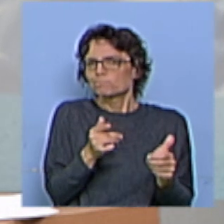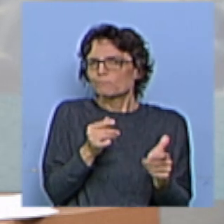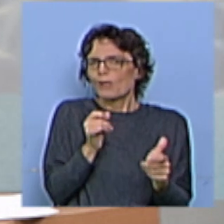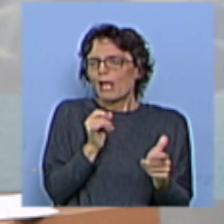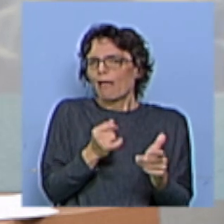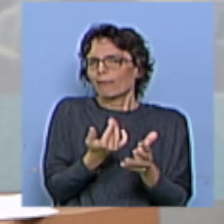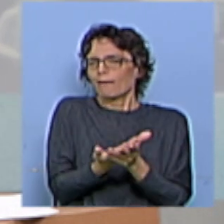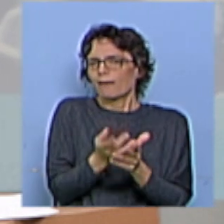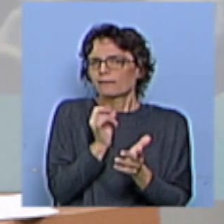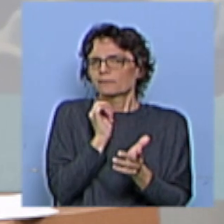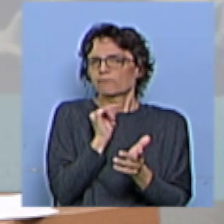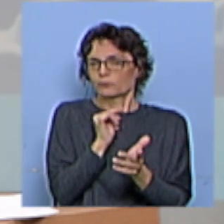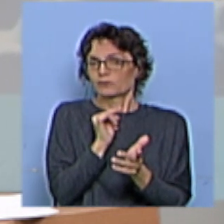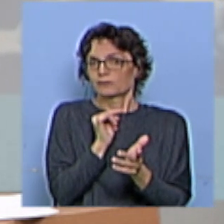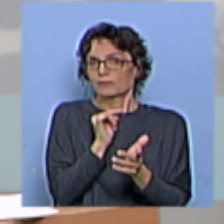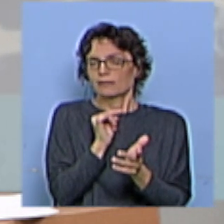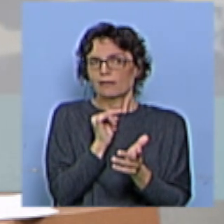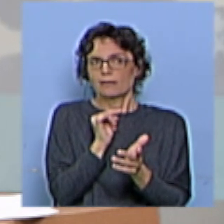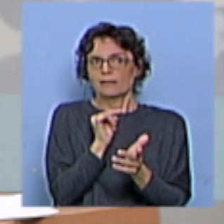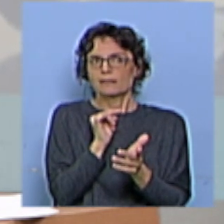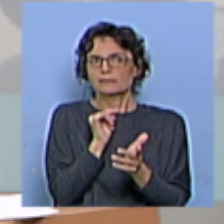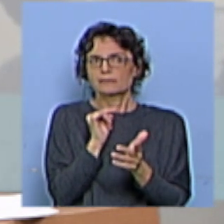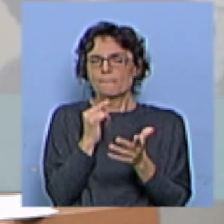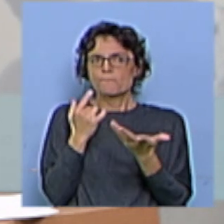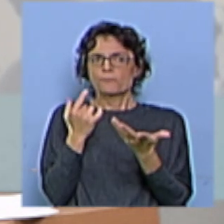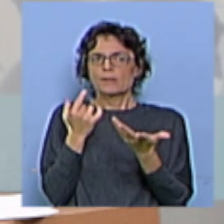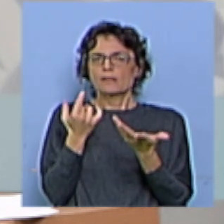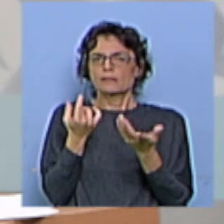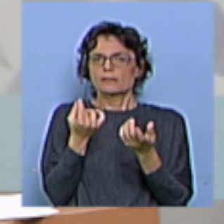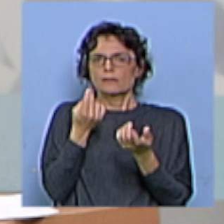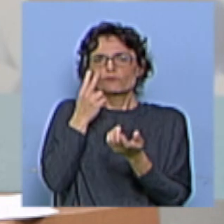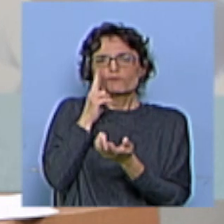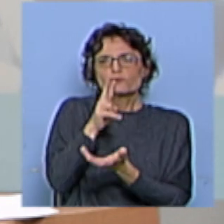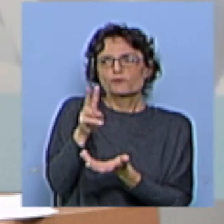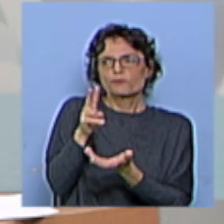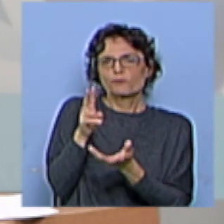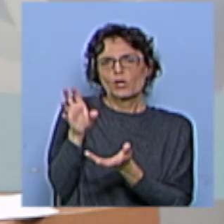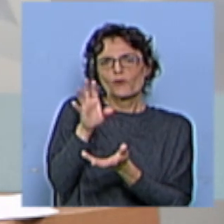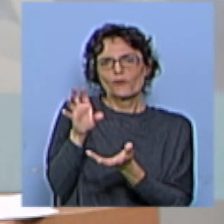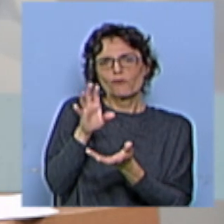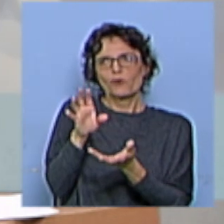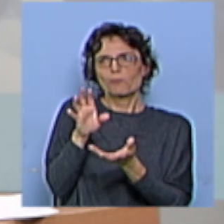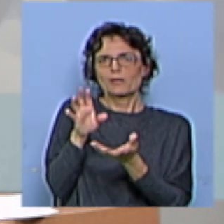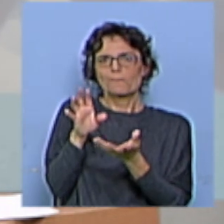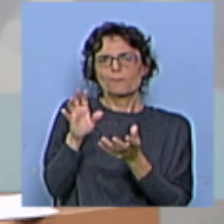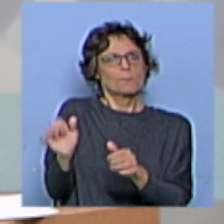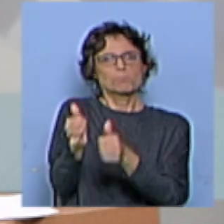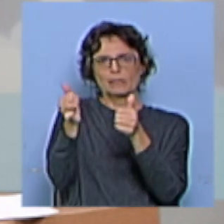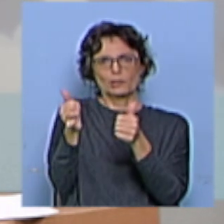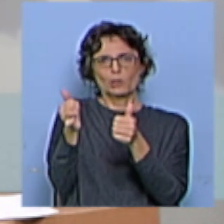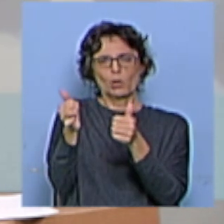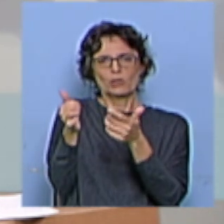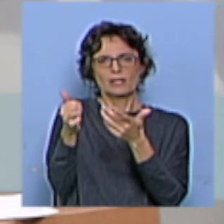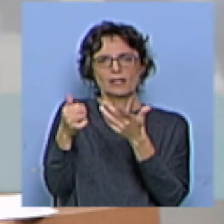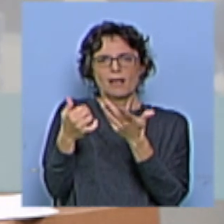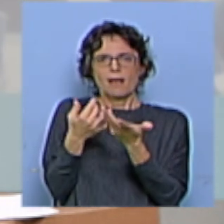que genericamente o património possa ser fruído com muito mais calma, com muito mais tempo, com